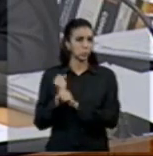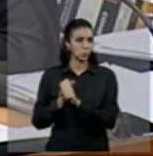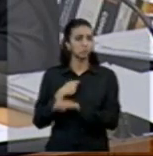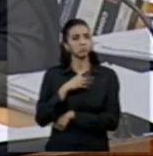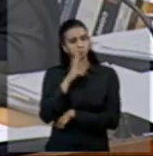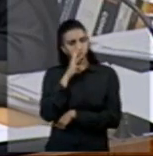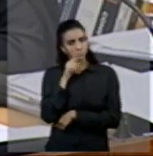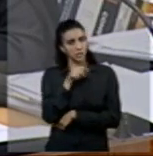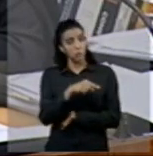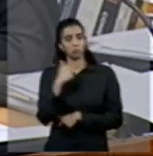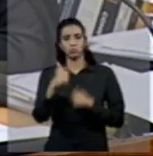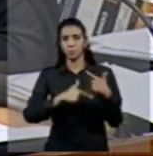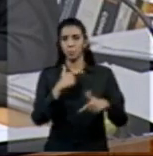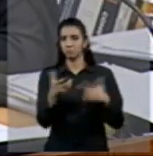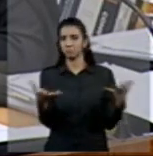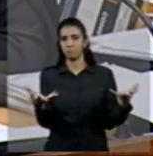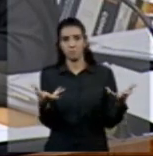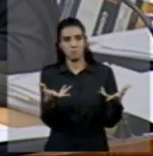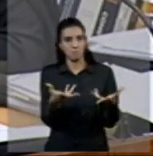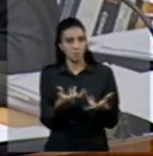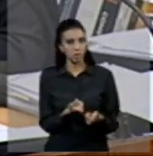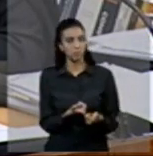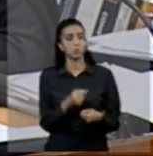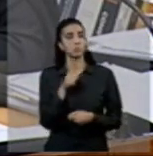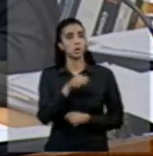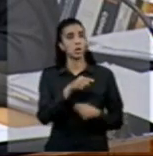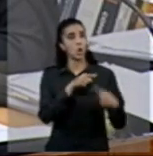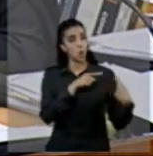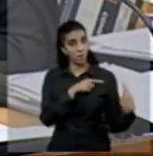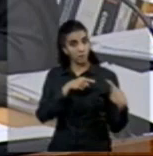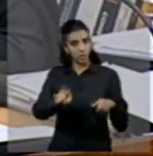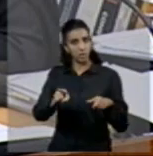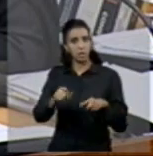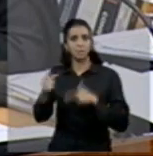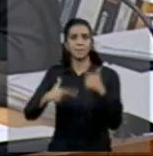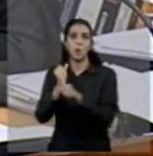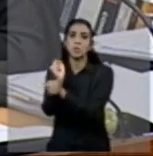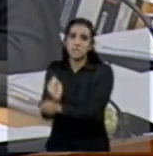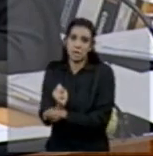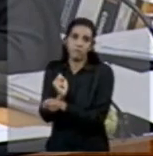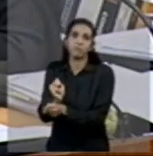um belíssimo trabalho no combate ao trabalho escravo.